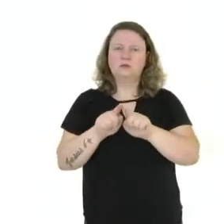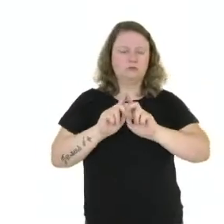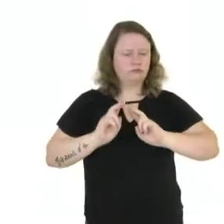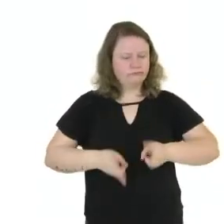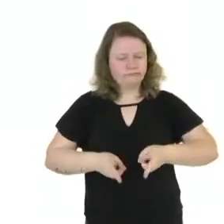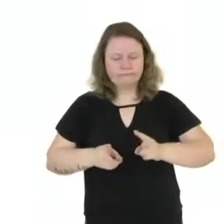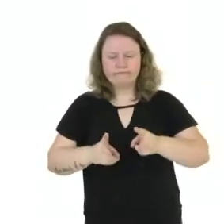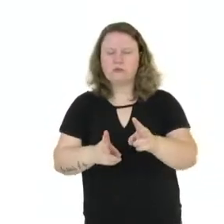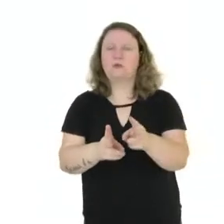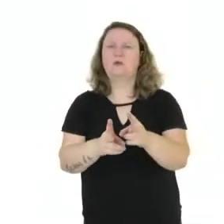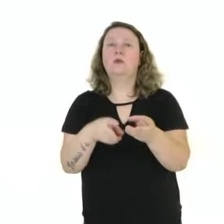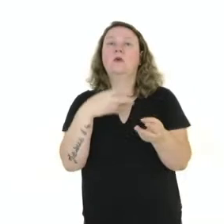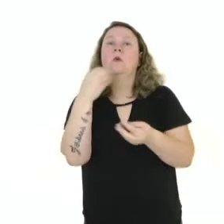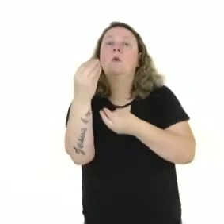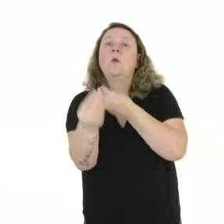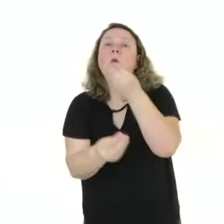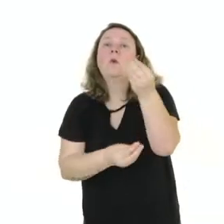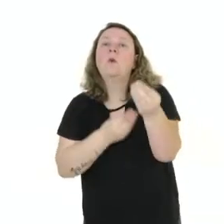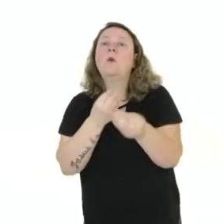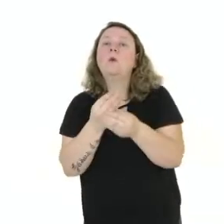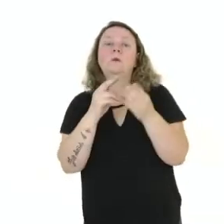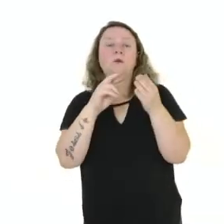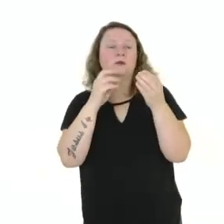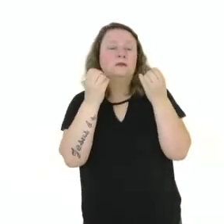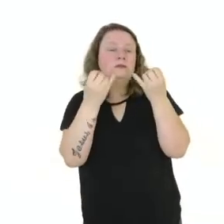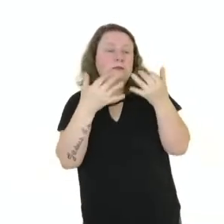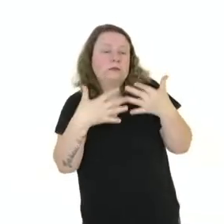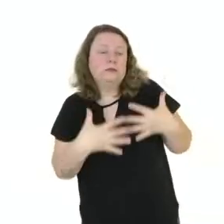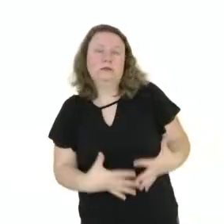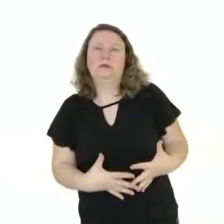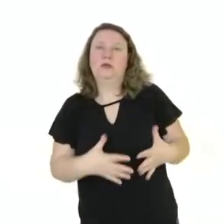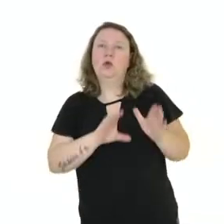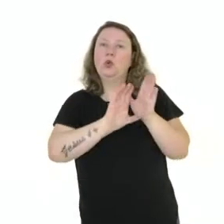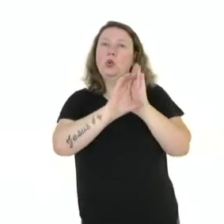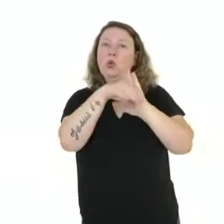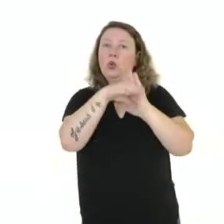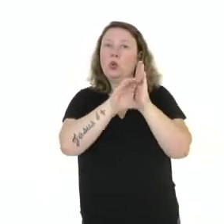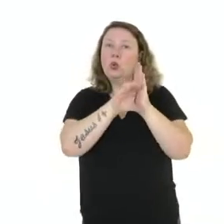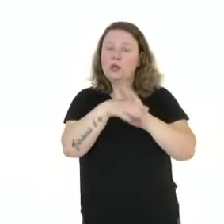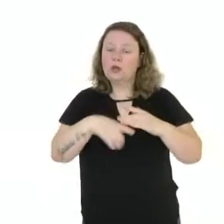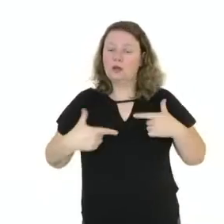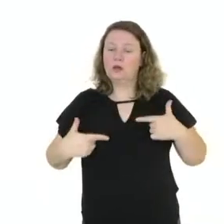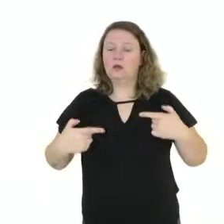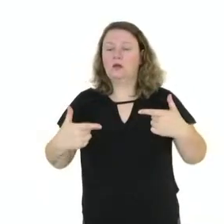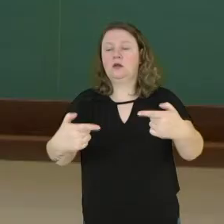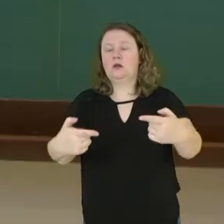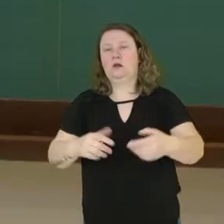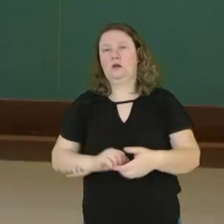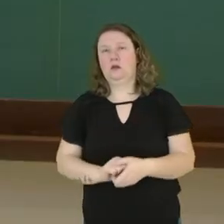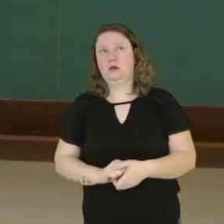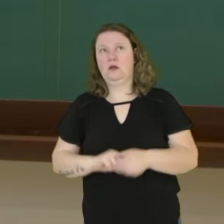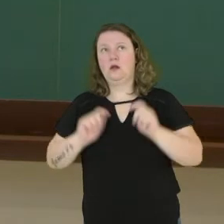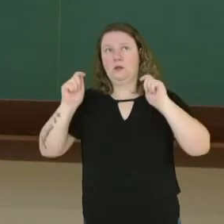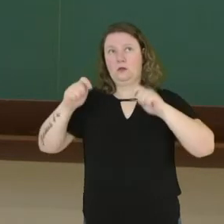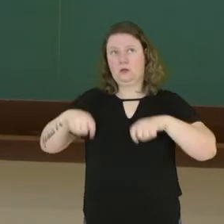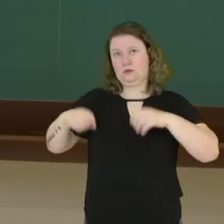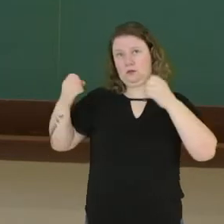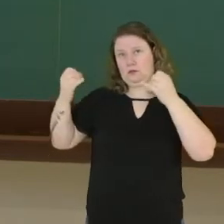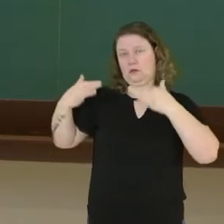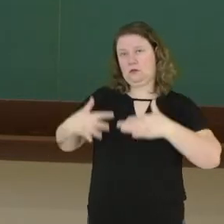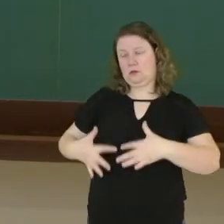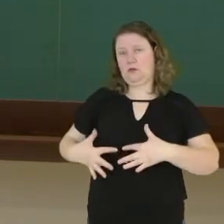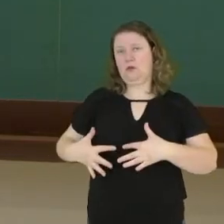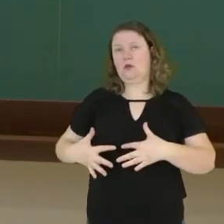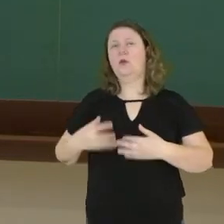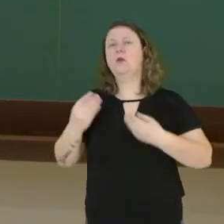constantes. Como podemos definir o conceito de guerra? E a gente pode definir o conceito de